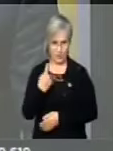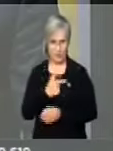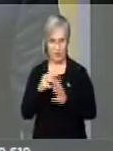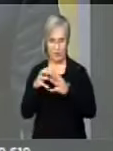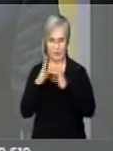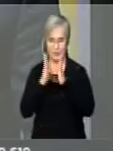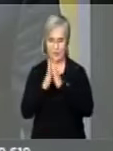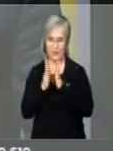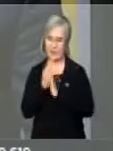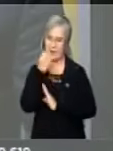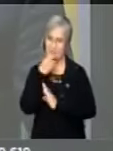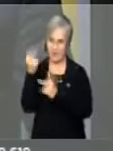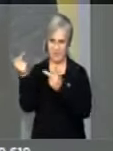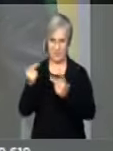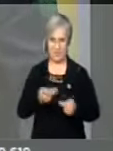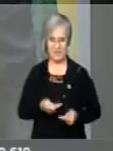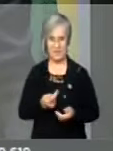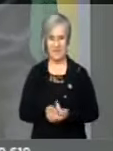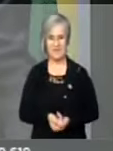Deputados. Seja muito bem-vindo.